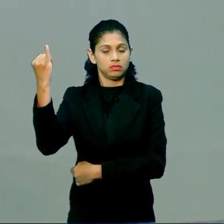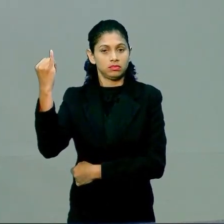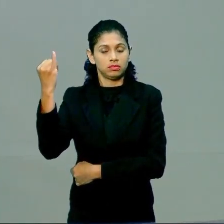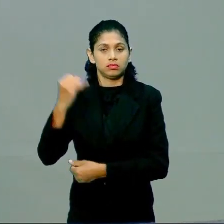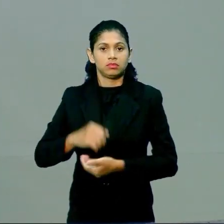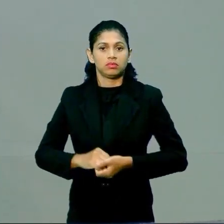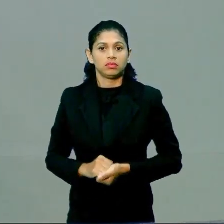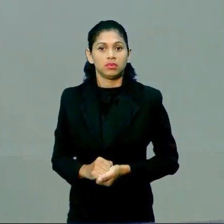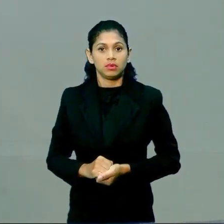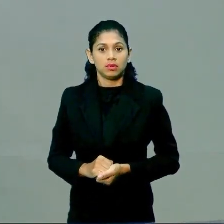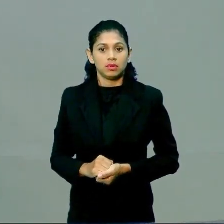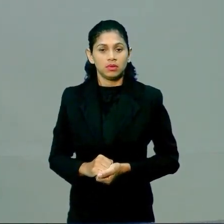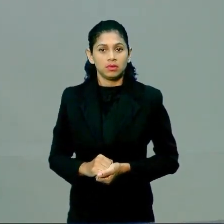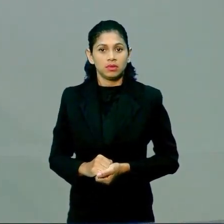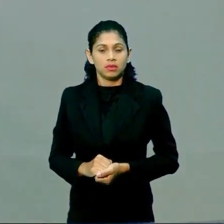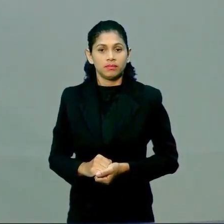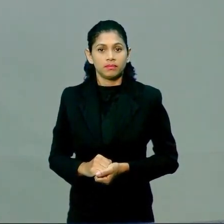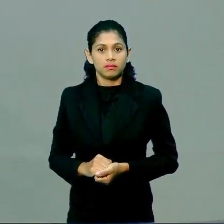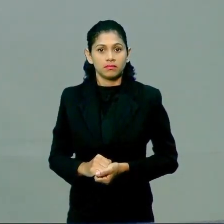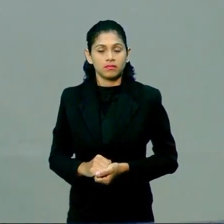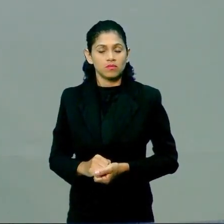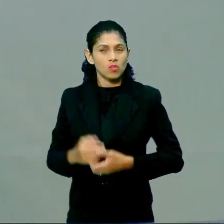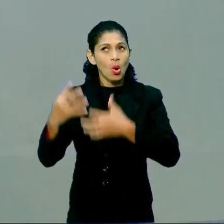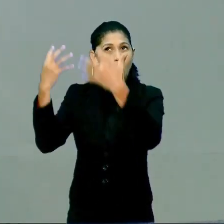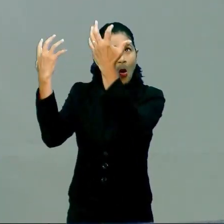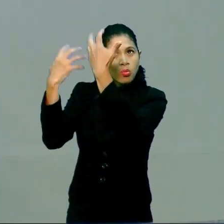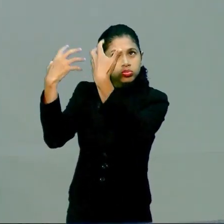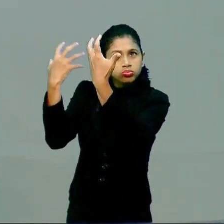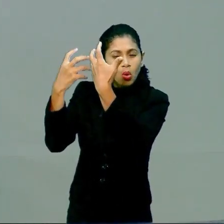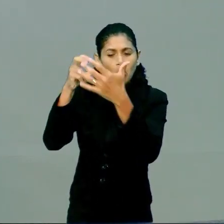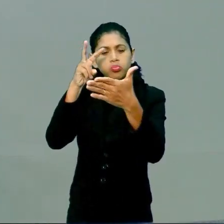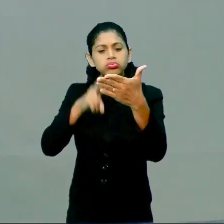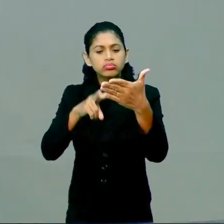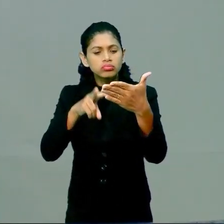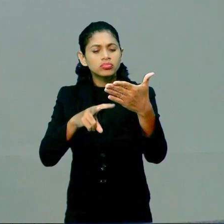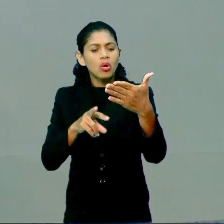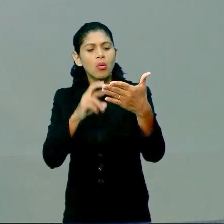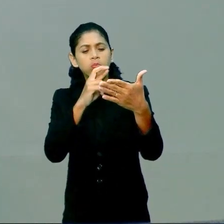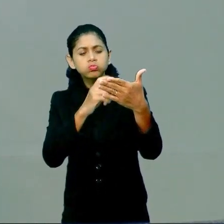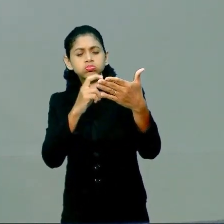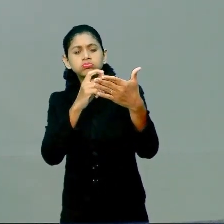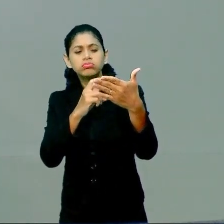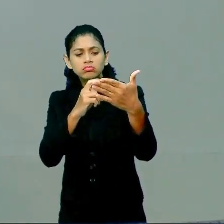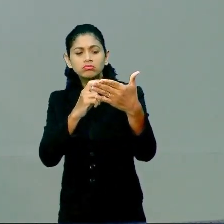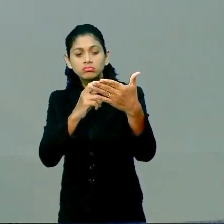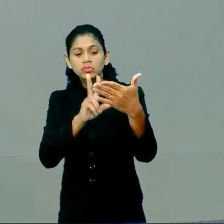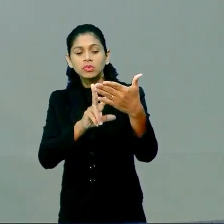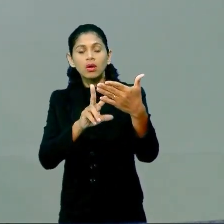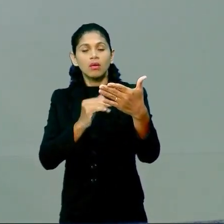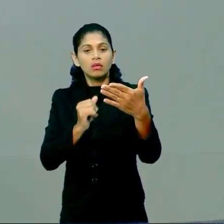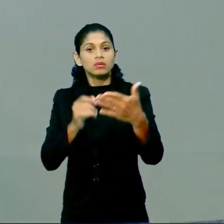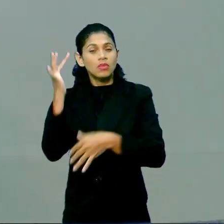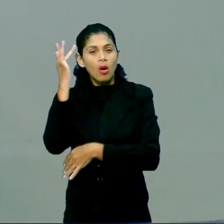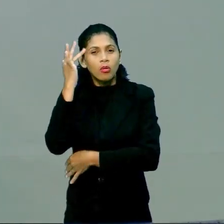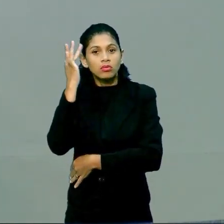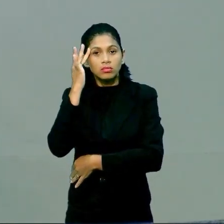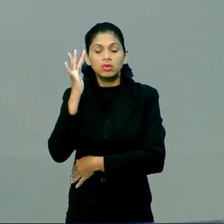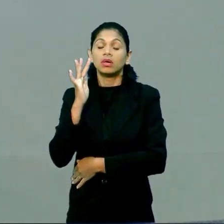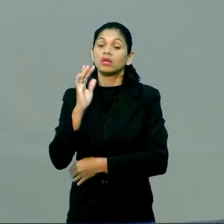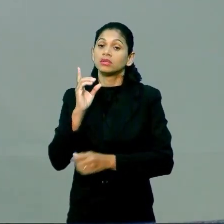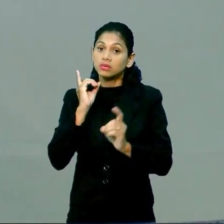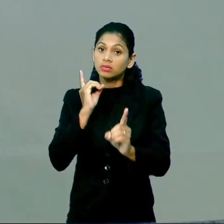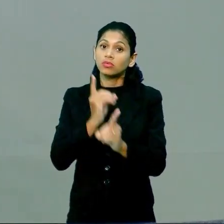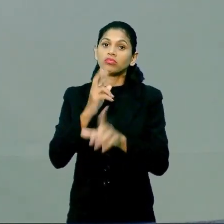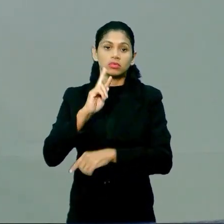expressões que eu não conheço e faço uma reflexão vou lá e acerto Isi que a gente faz né então não a gente ficar lendo